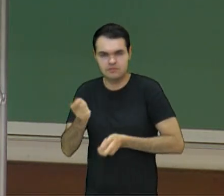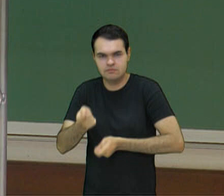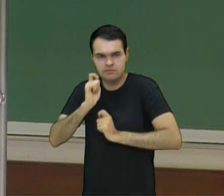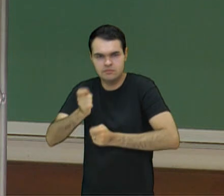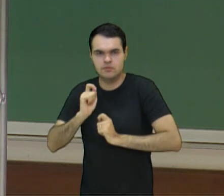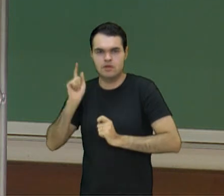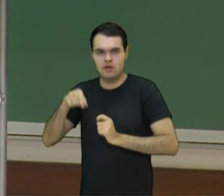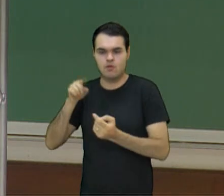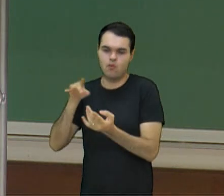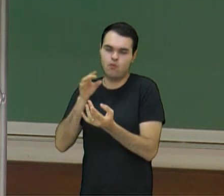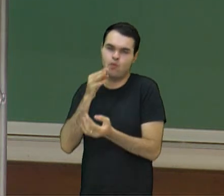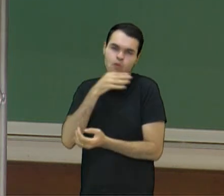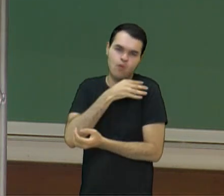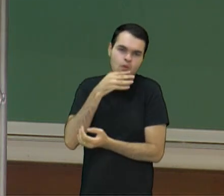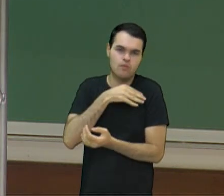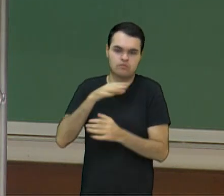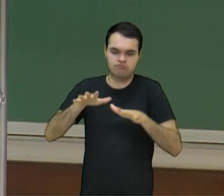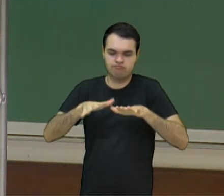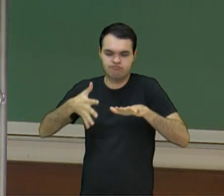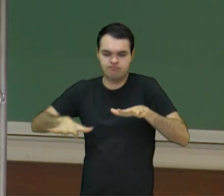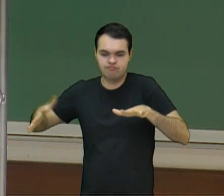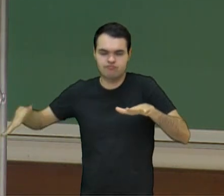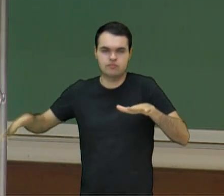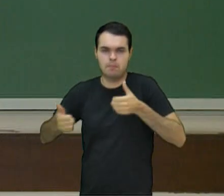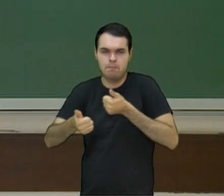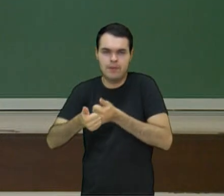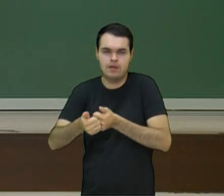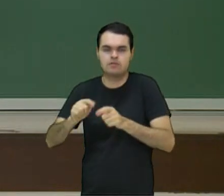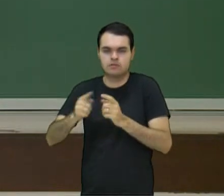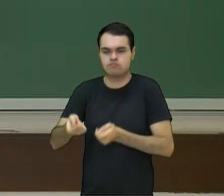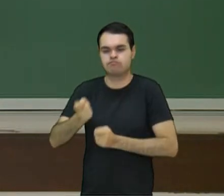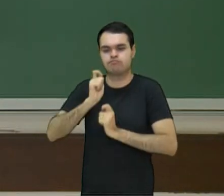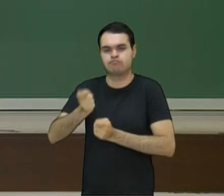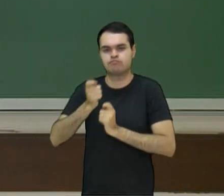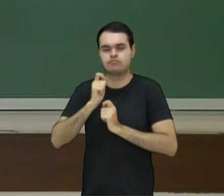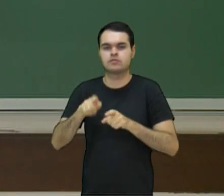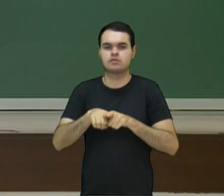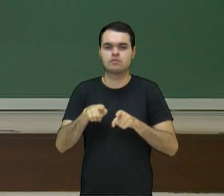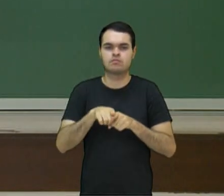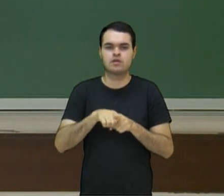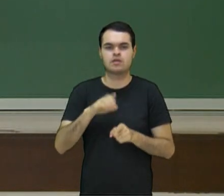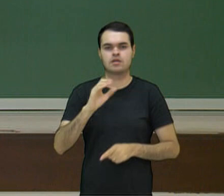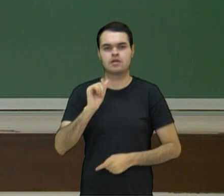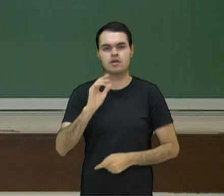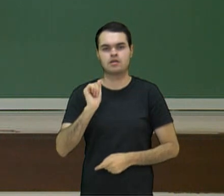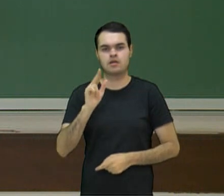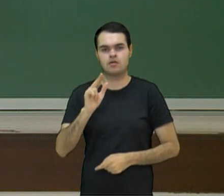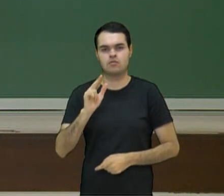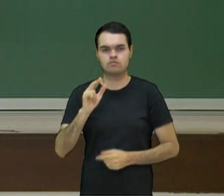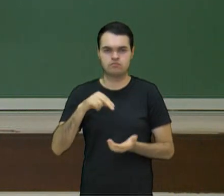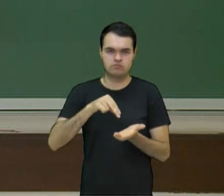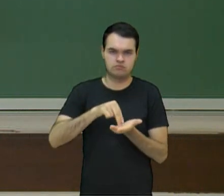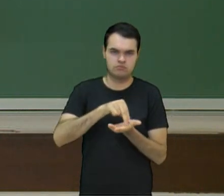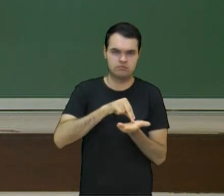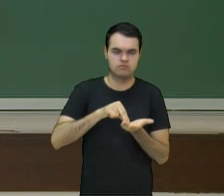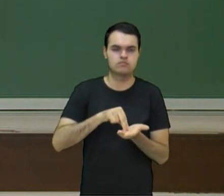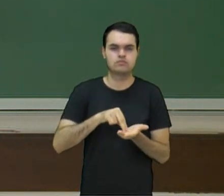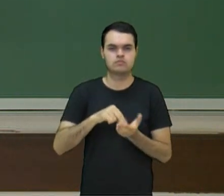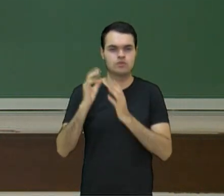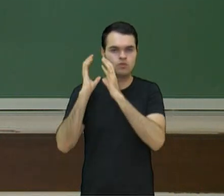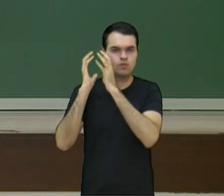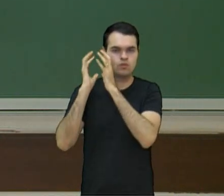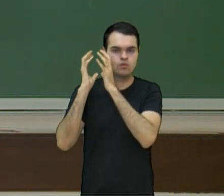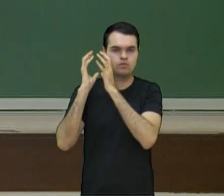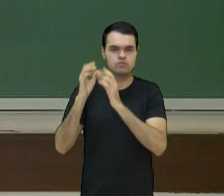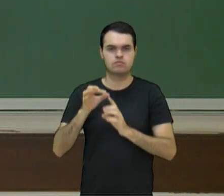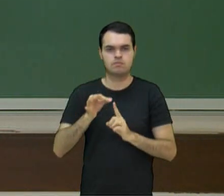povos marítimos. E alguns produtos de exportação, como o cacau, o coco e a banana. Essa produção do cacau, o